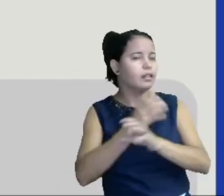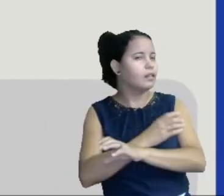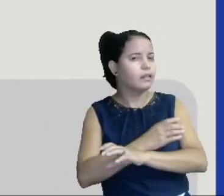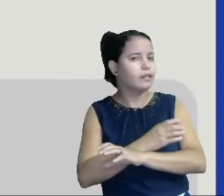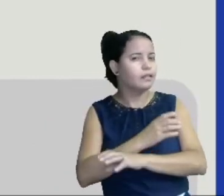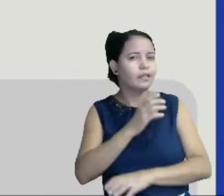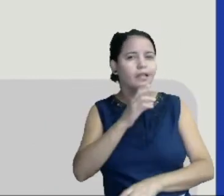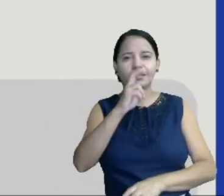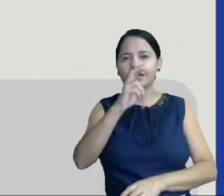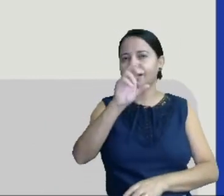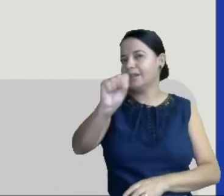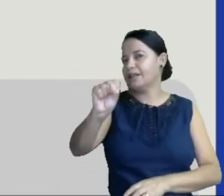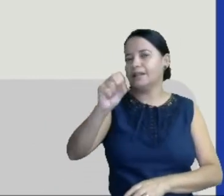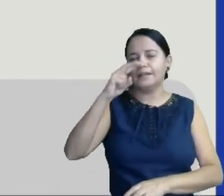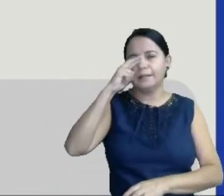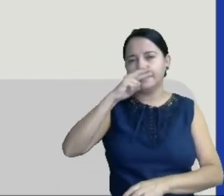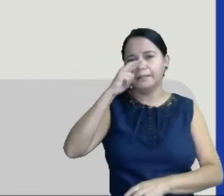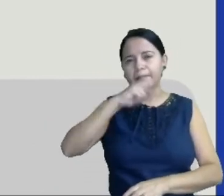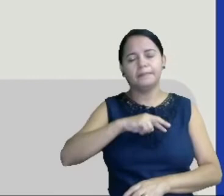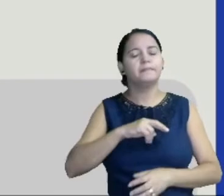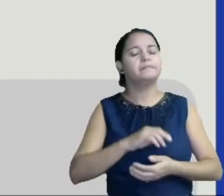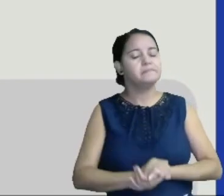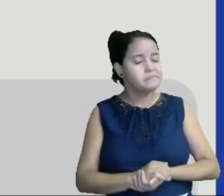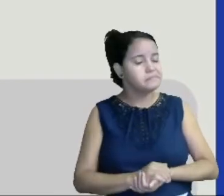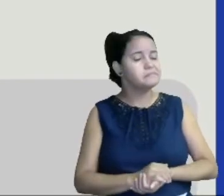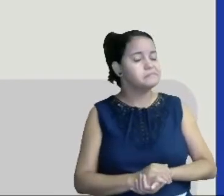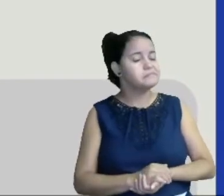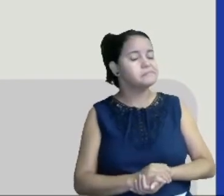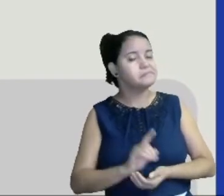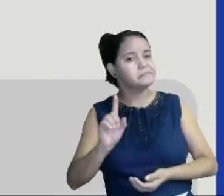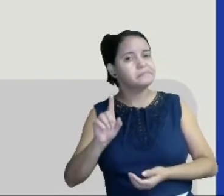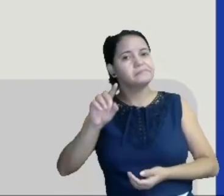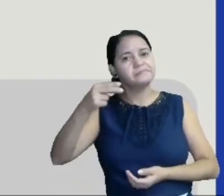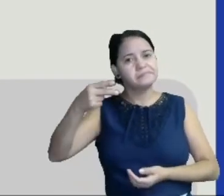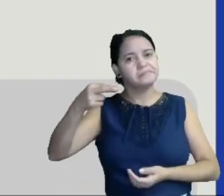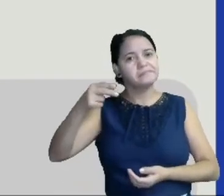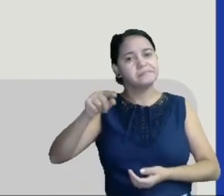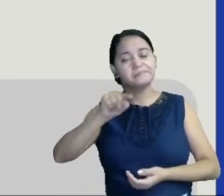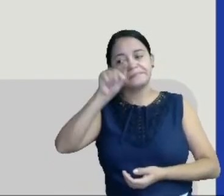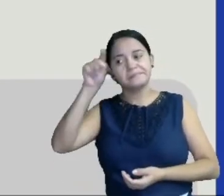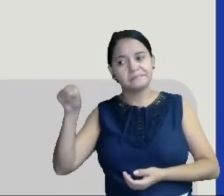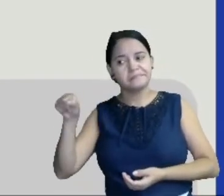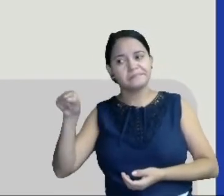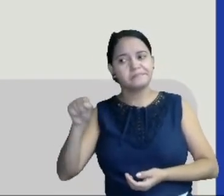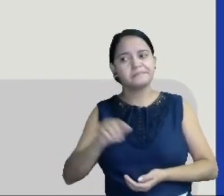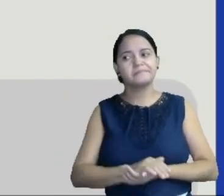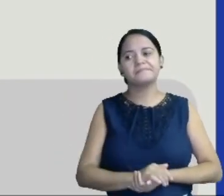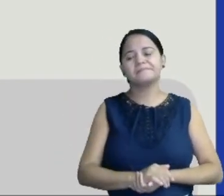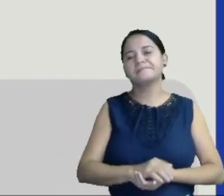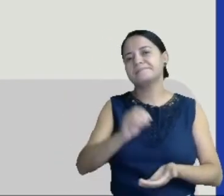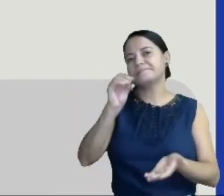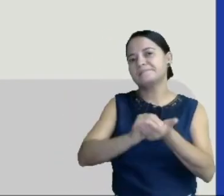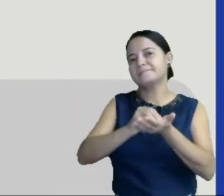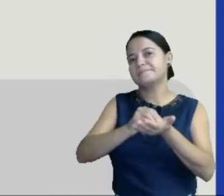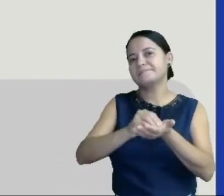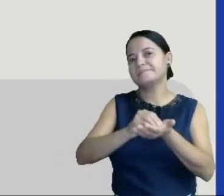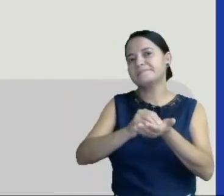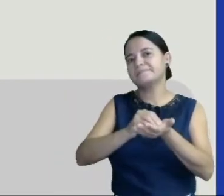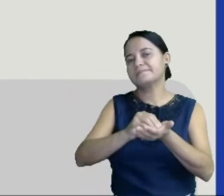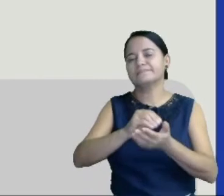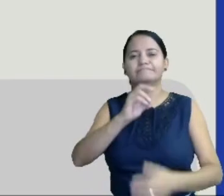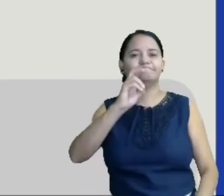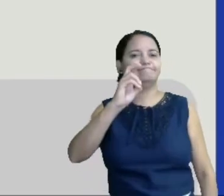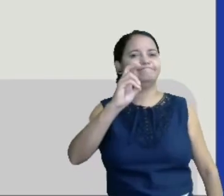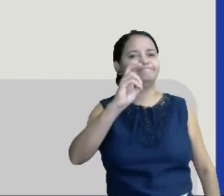58 eu chegar ao mesmo valor que está depois da Igualdade então 53 para 58 faltam